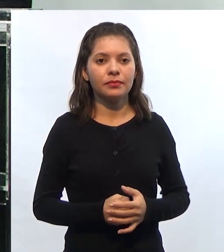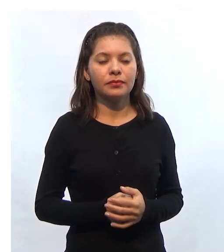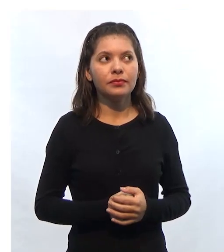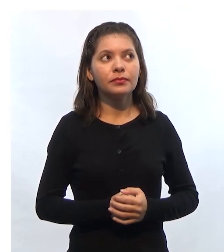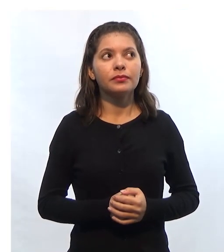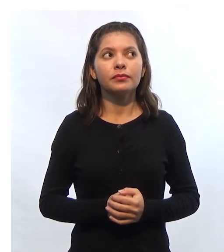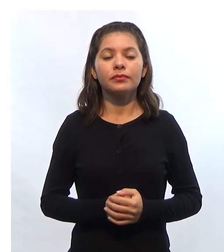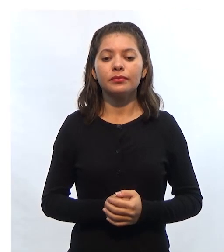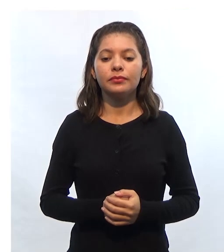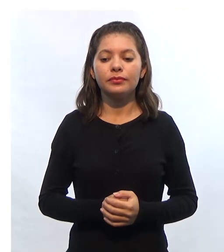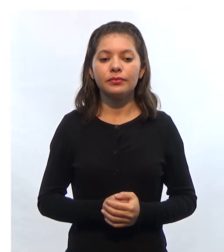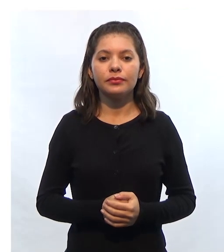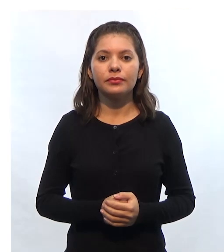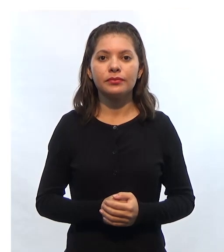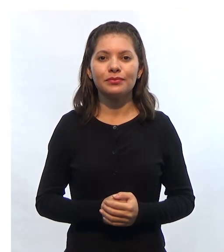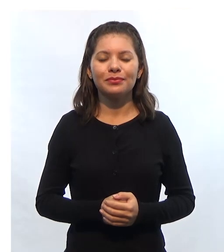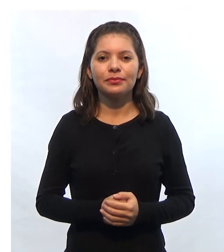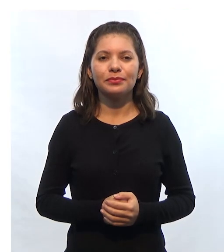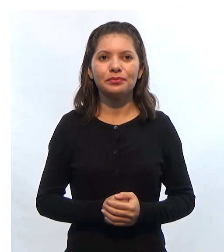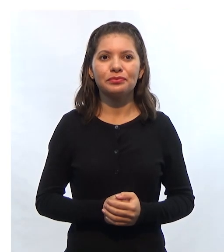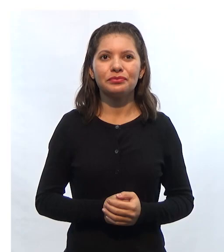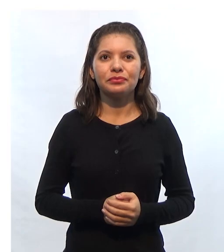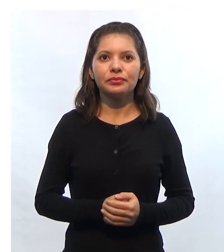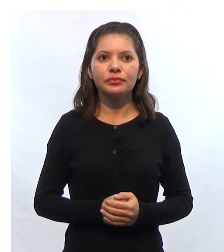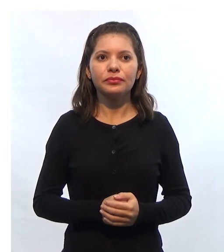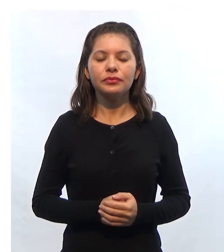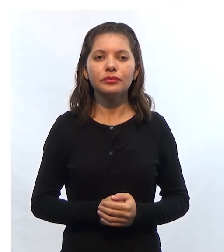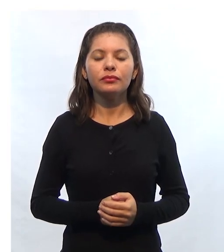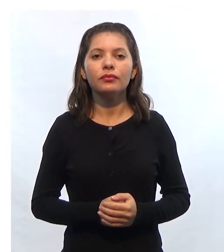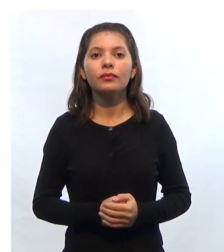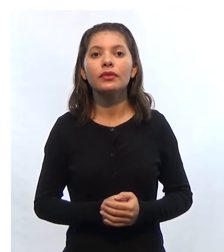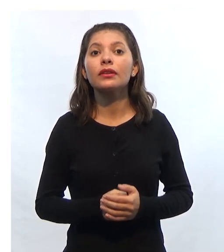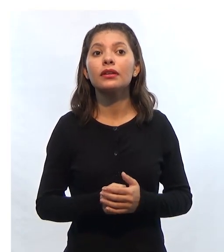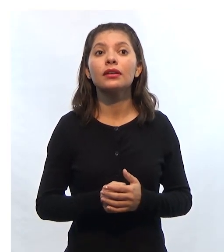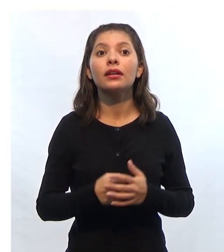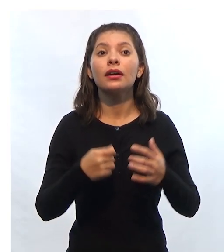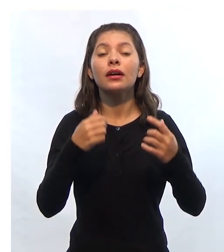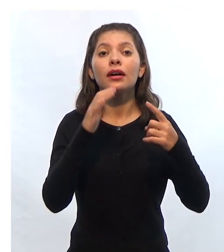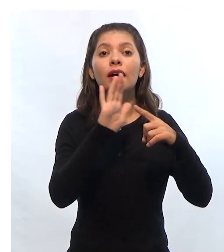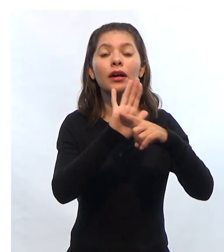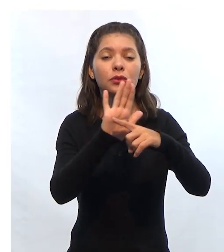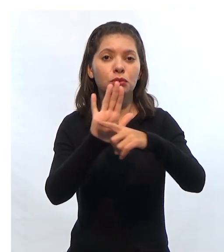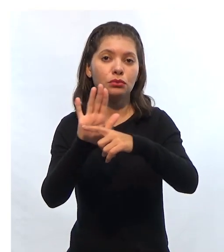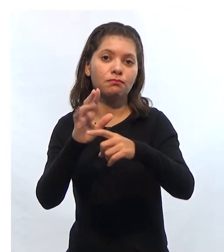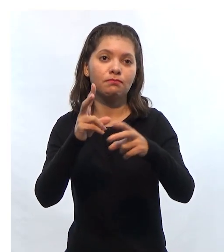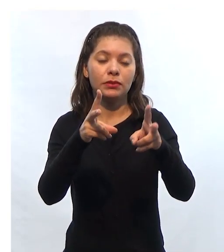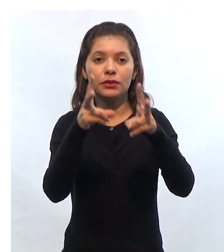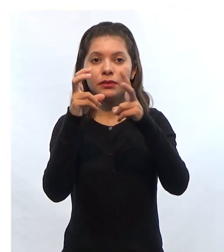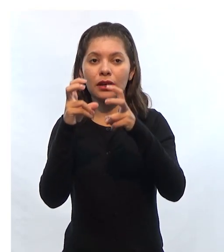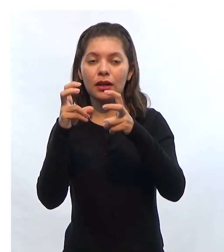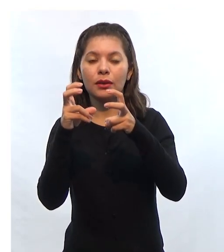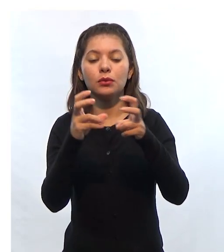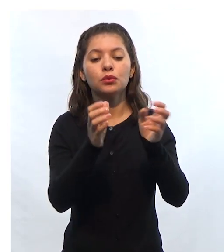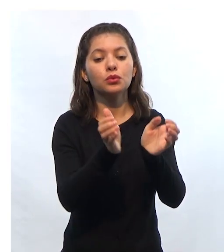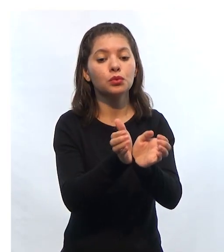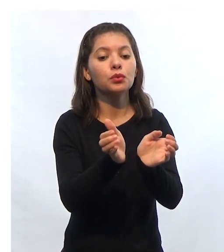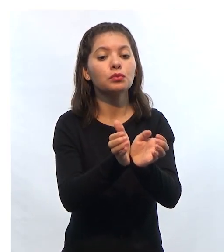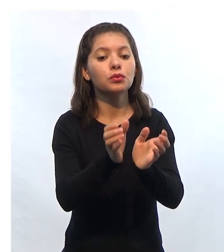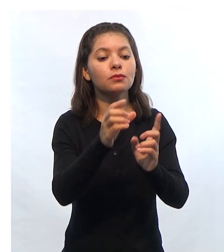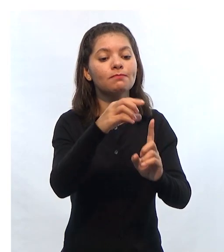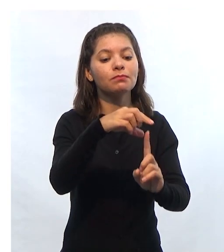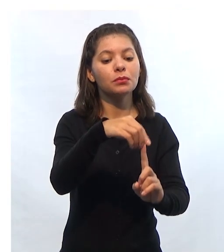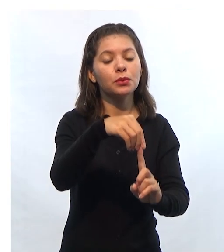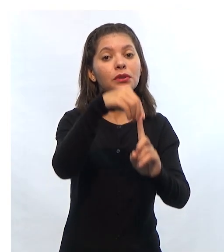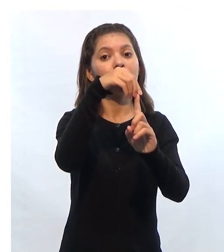esse momento de hipersegmentação. A segmentação, ela possibilita, então, que sejam identificados os grupos prioritários